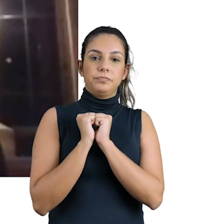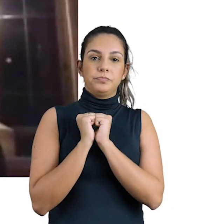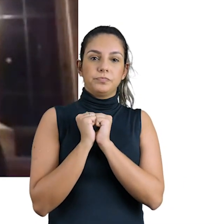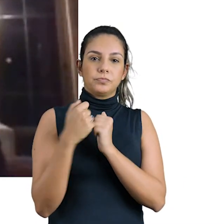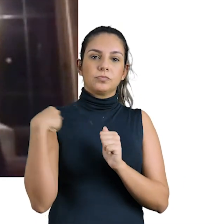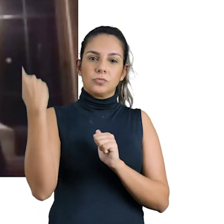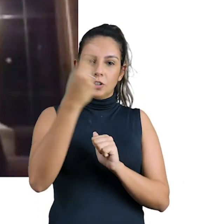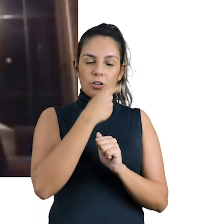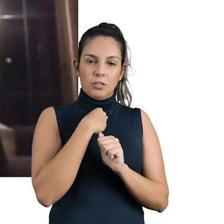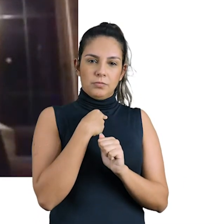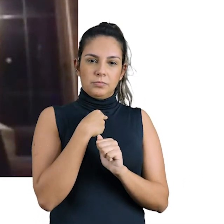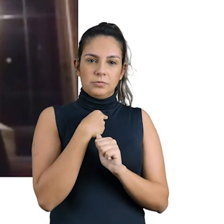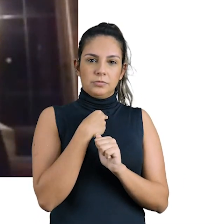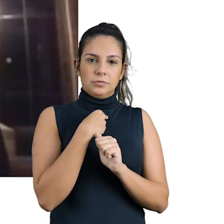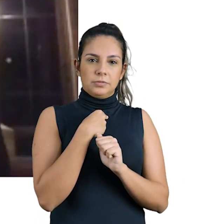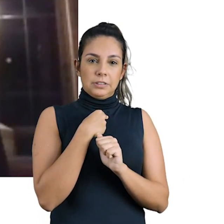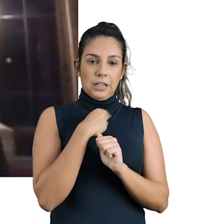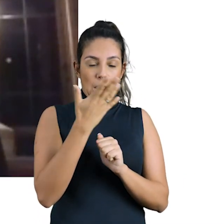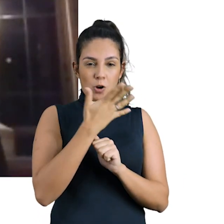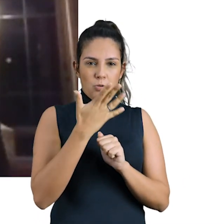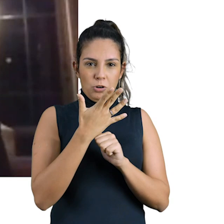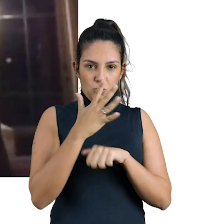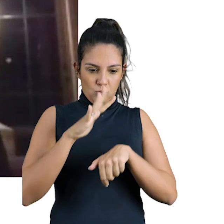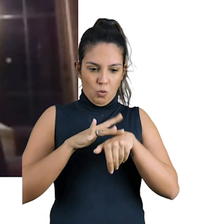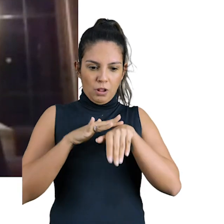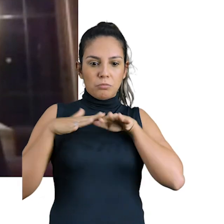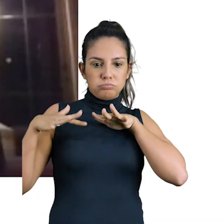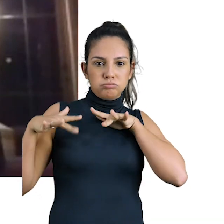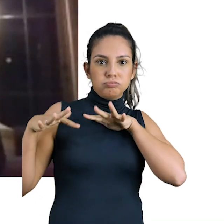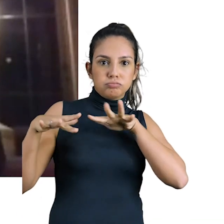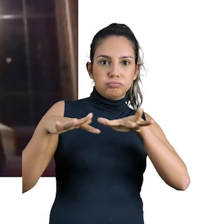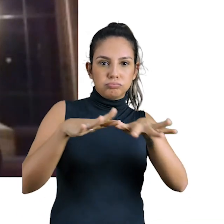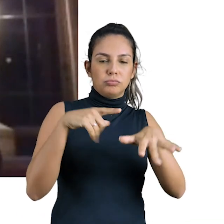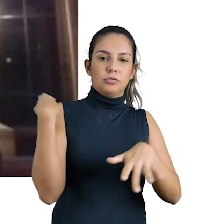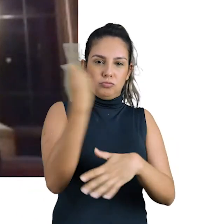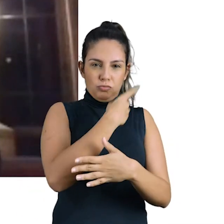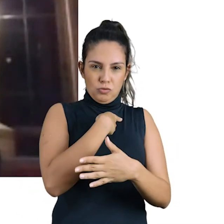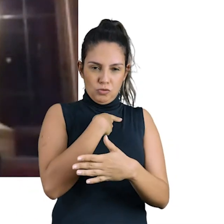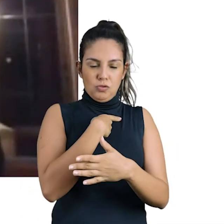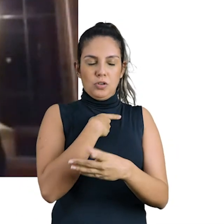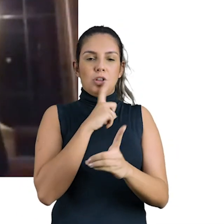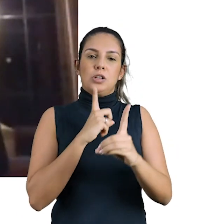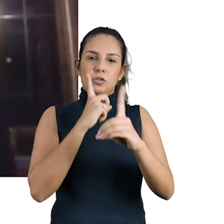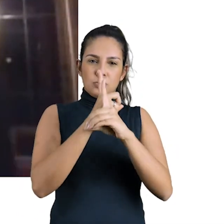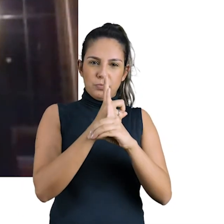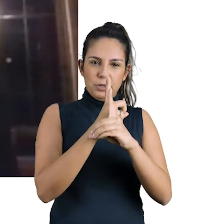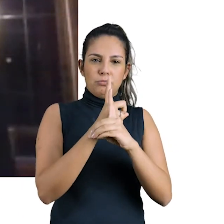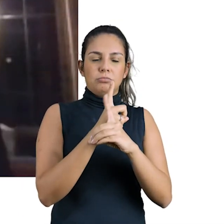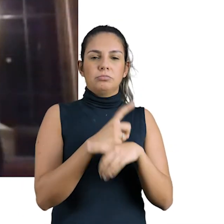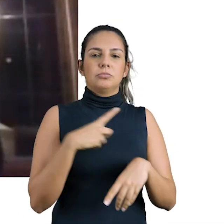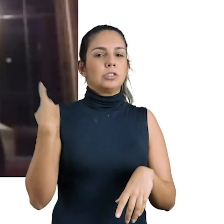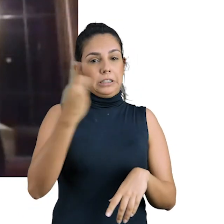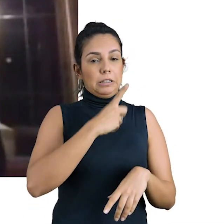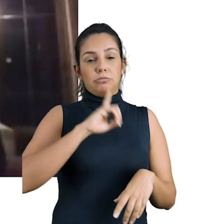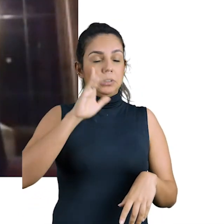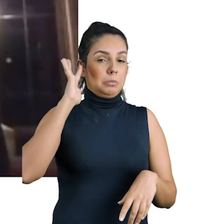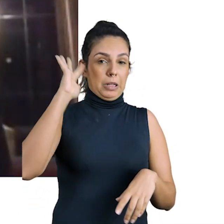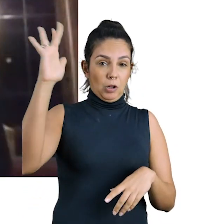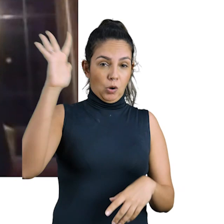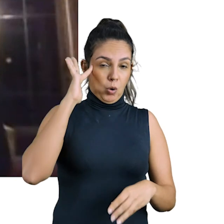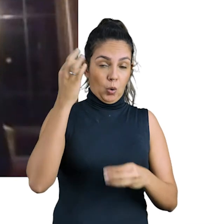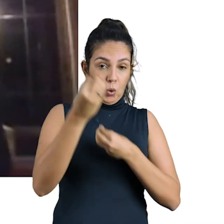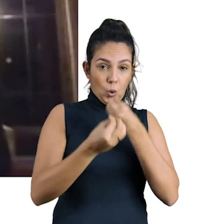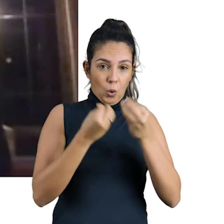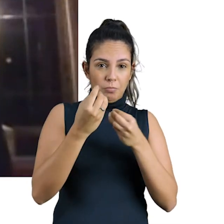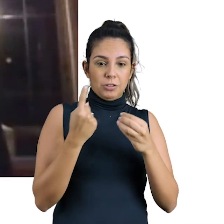nós reparamos já em tempos de pandemia, na verdade no comecinho desses tempos de pandemia, quando a gente não sabia como